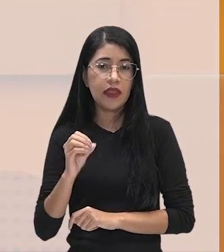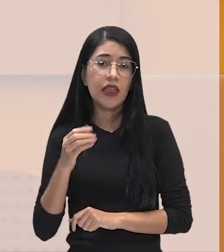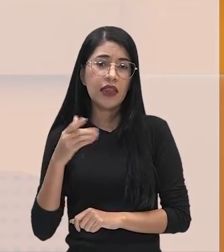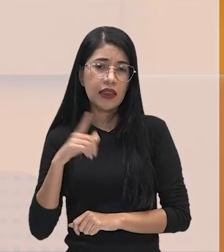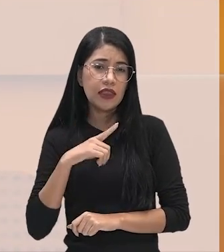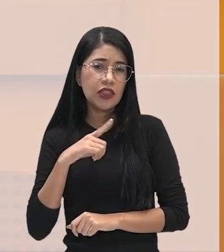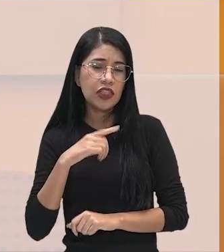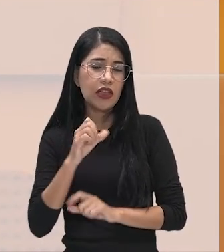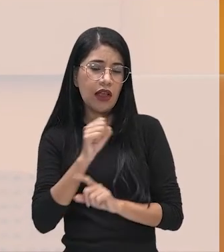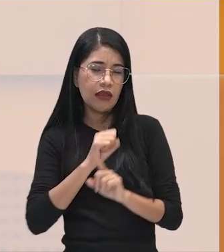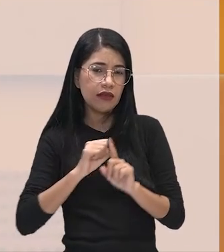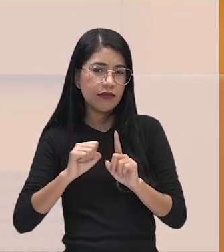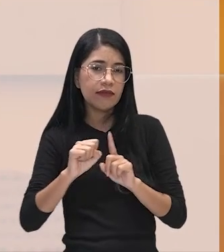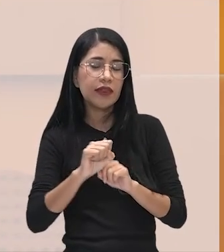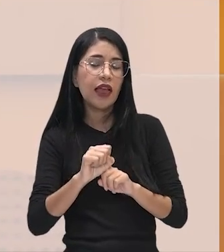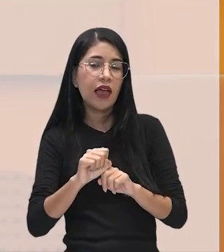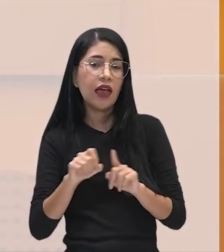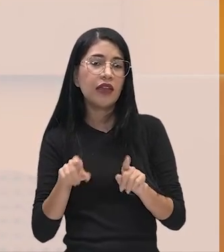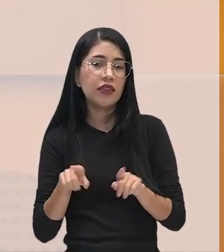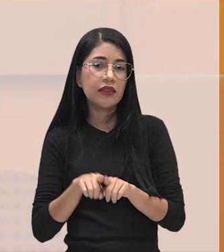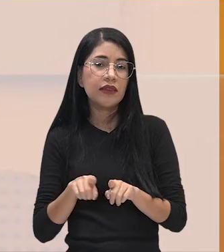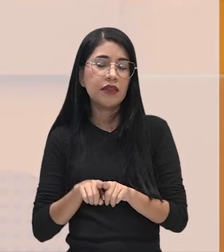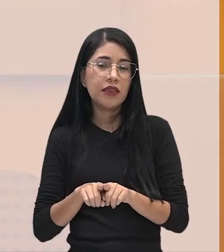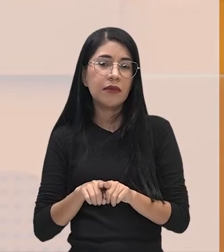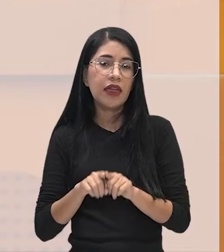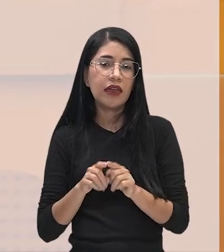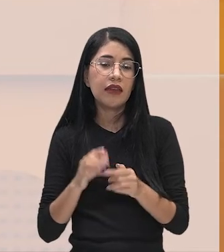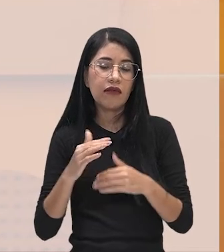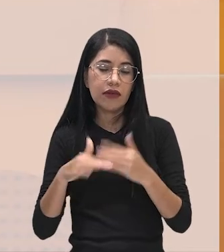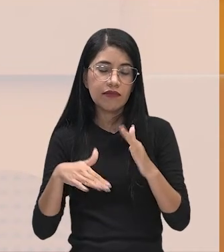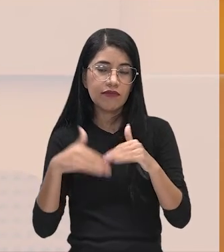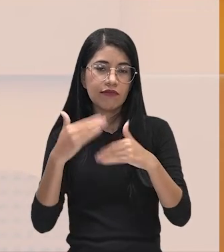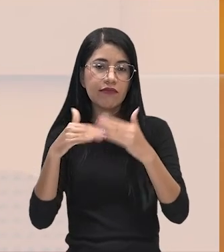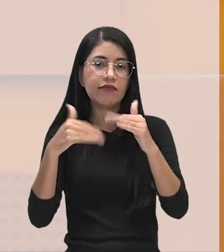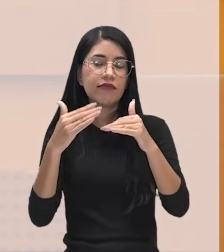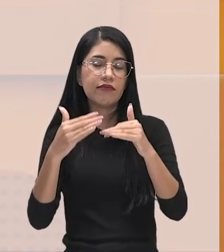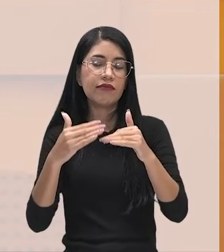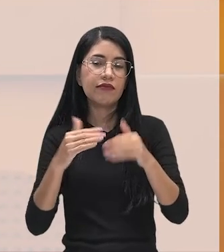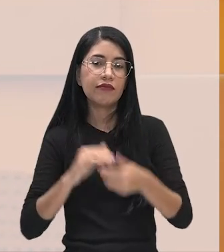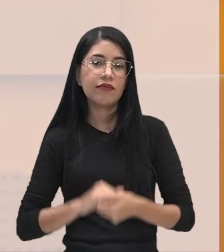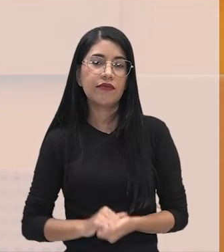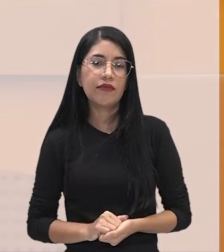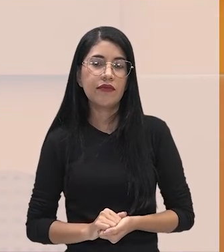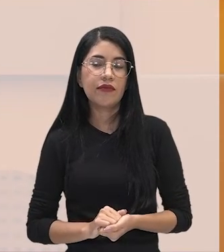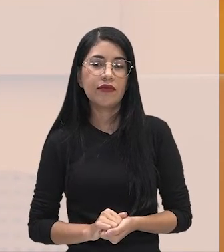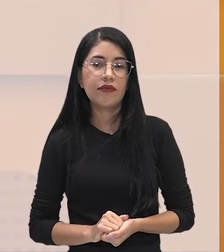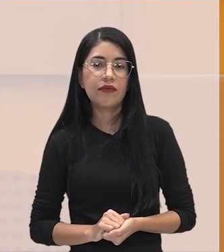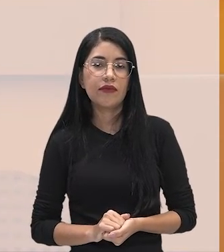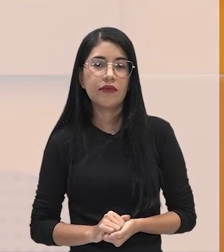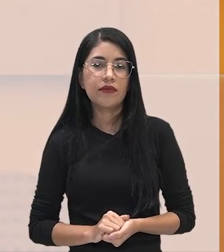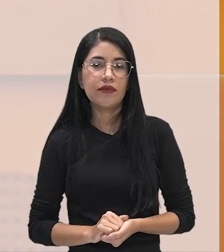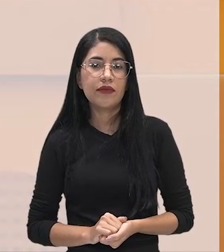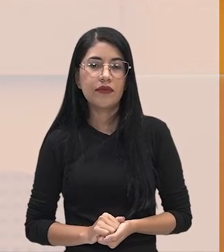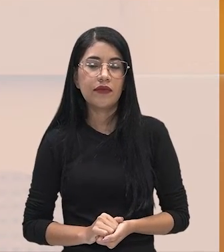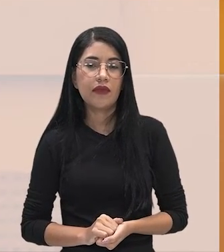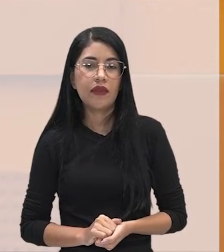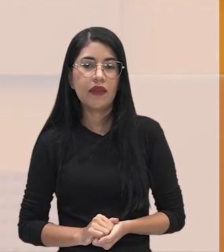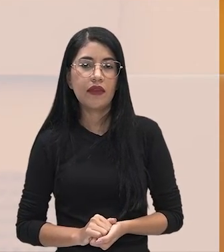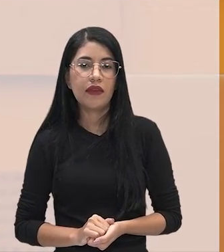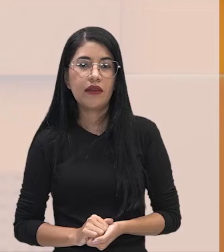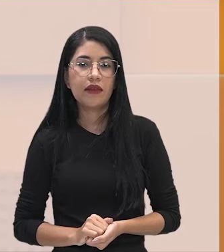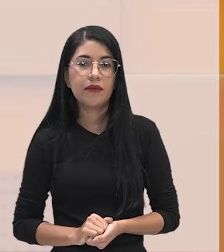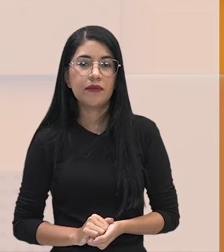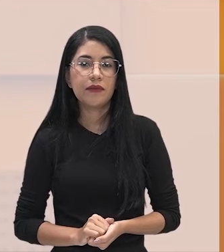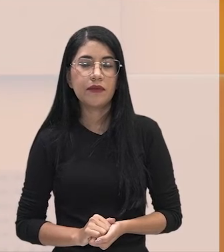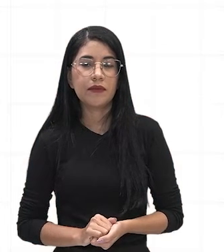nessa sociedade que estava ali, né, se desenvolvendo, que se transformou, então, num grande império, que é o Império Persa.